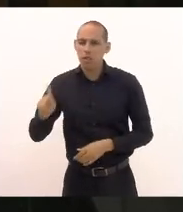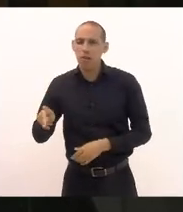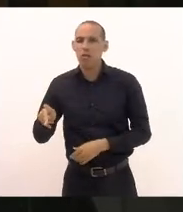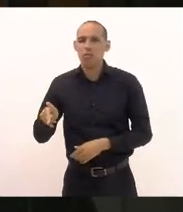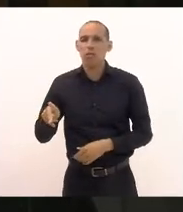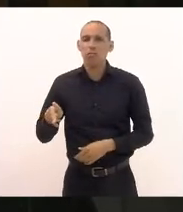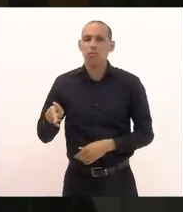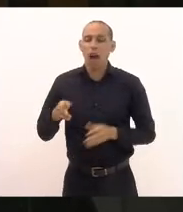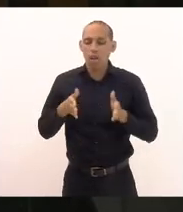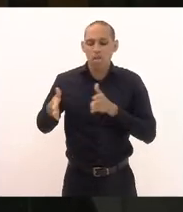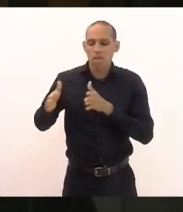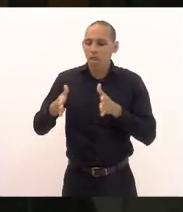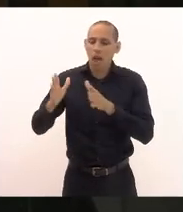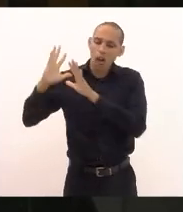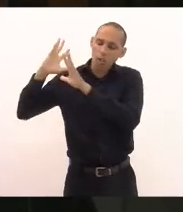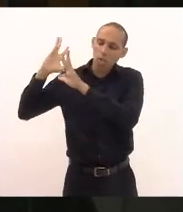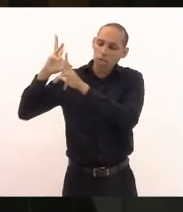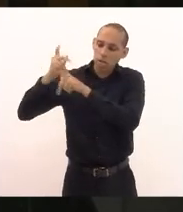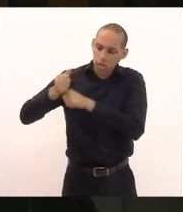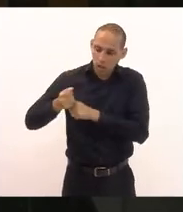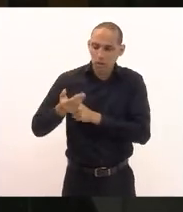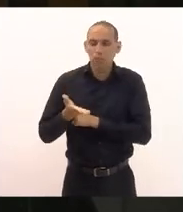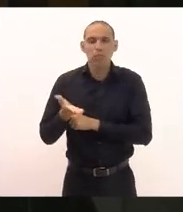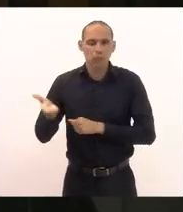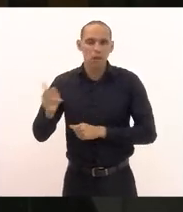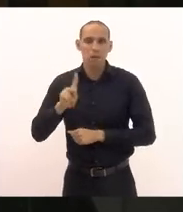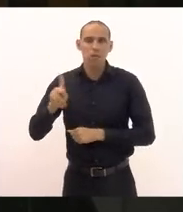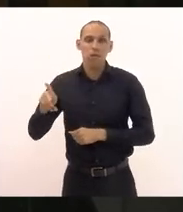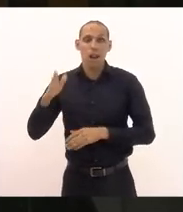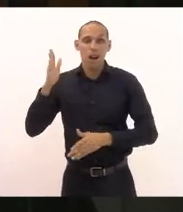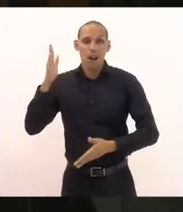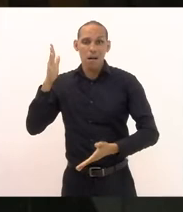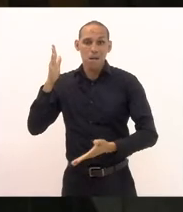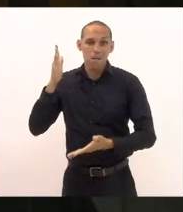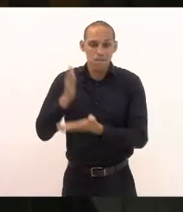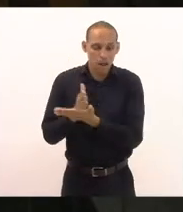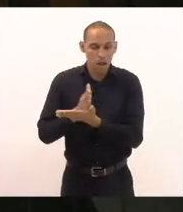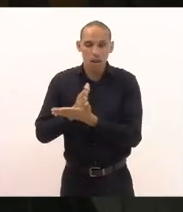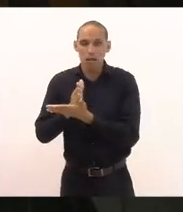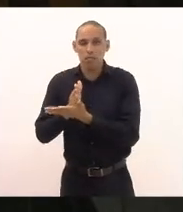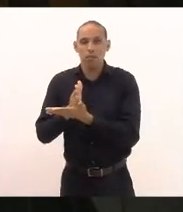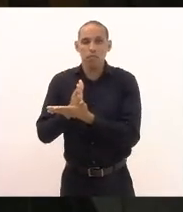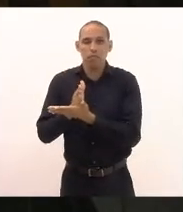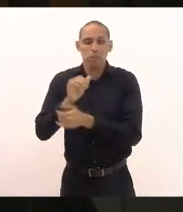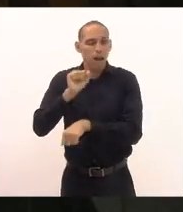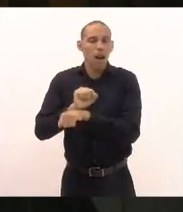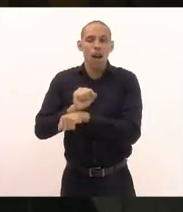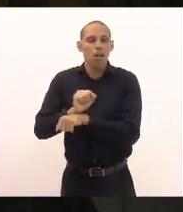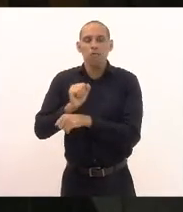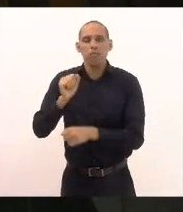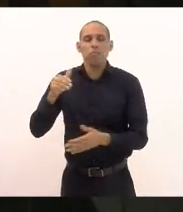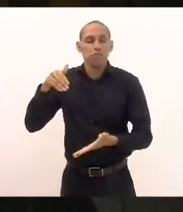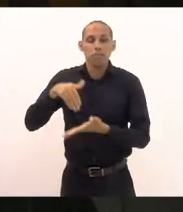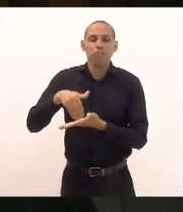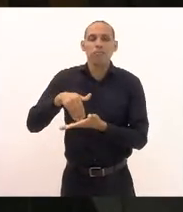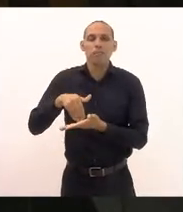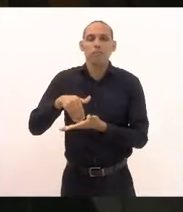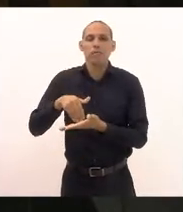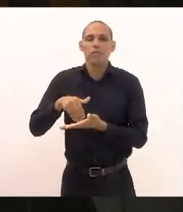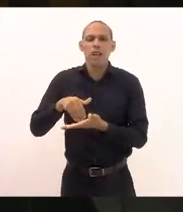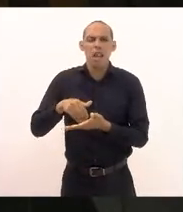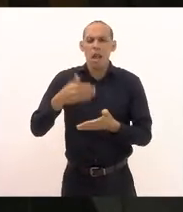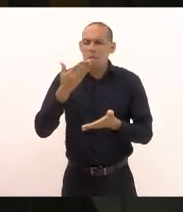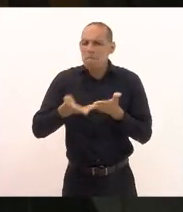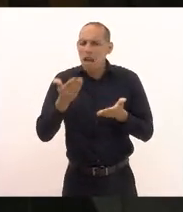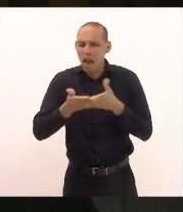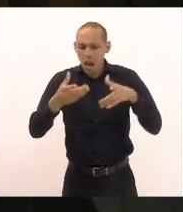desses professores, vão ser paralisados. Nenhum professor vai perder a lotação, e esse foi um acordo fechado aqui em plenário,